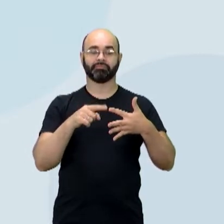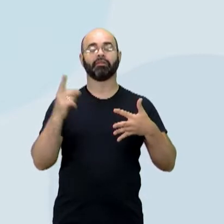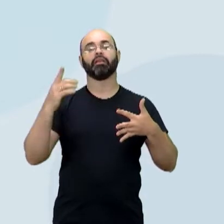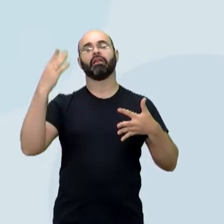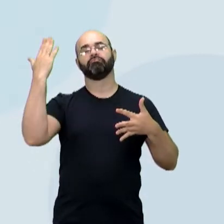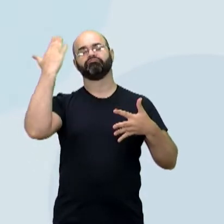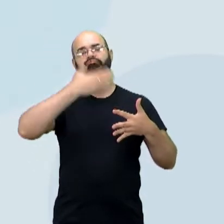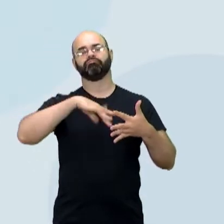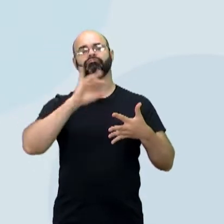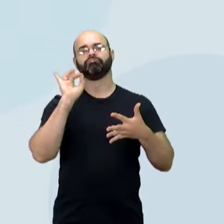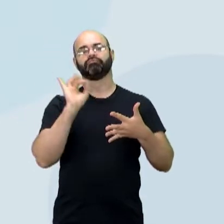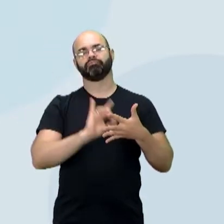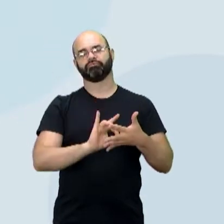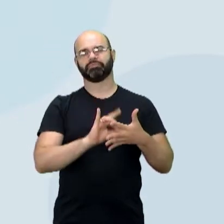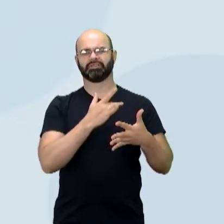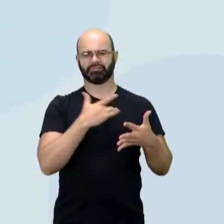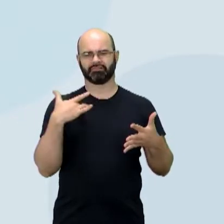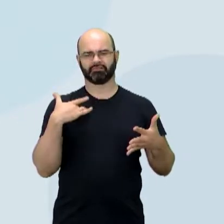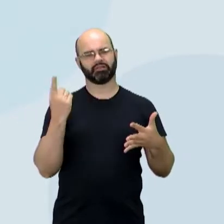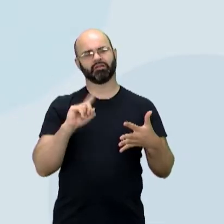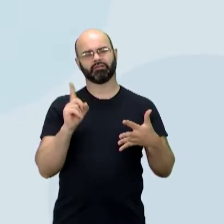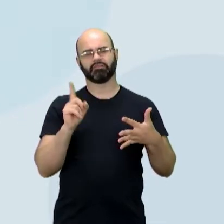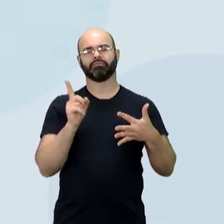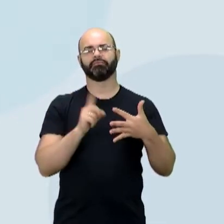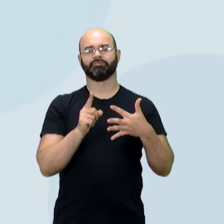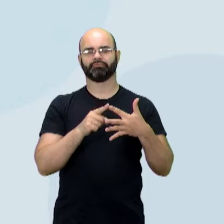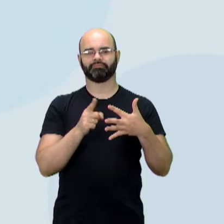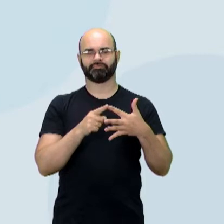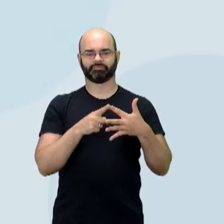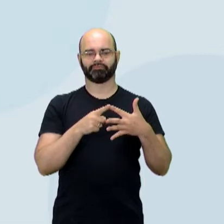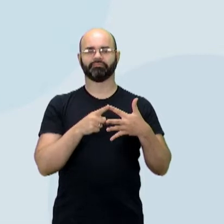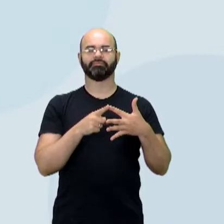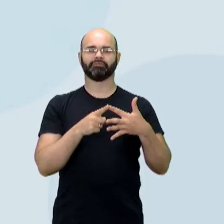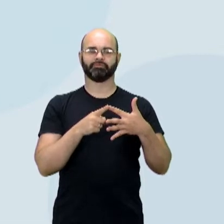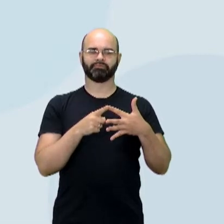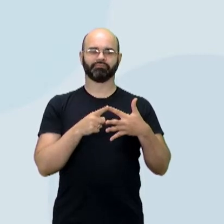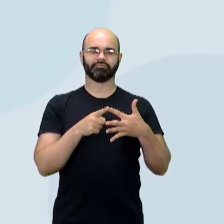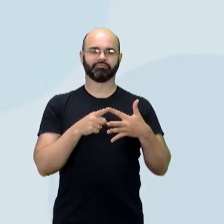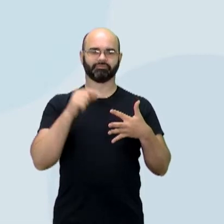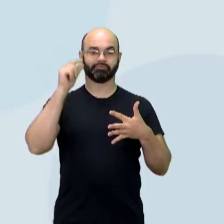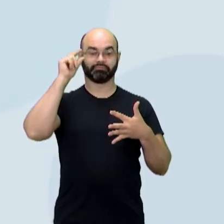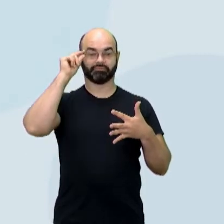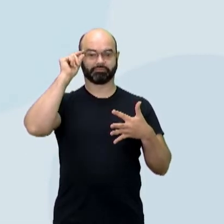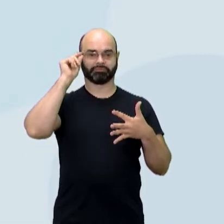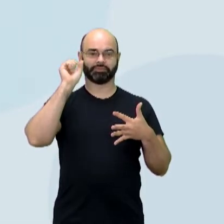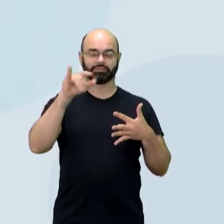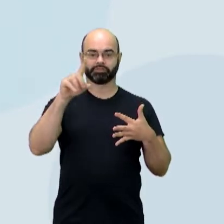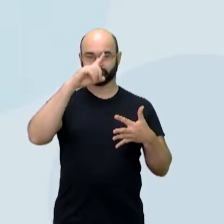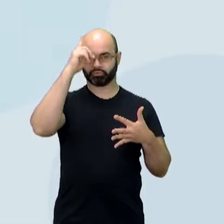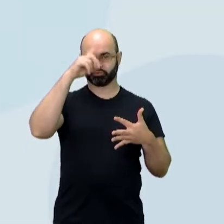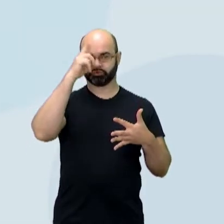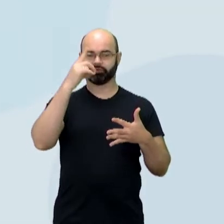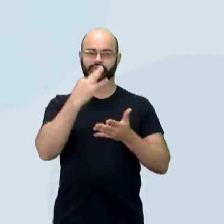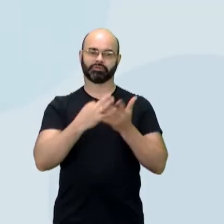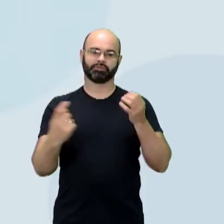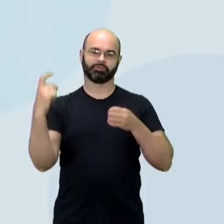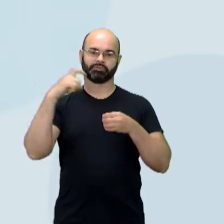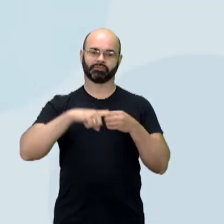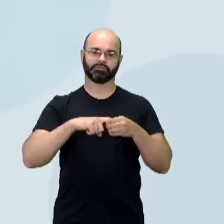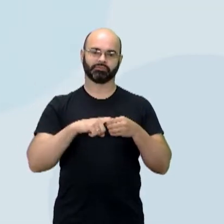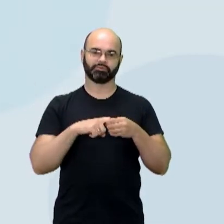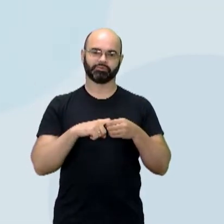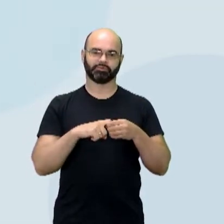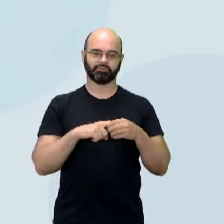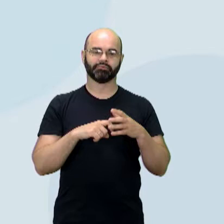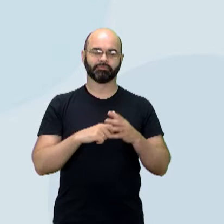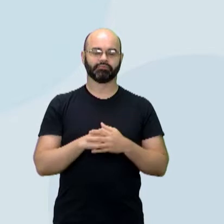né? Então, vamos à resposta certa, uma prova concreta. Então, se você tiver dúvida, volta no texto. O segredo para ir bem